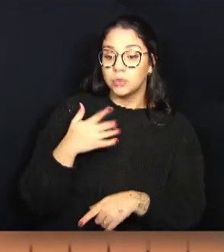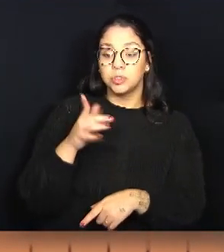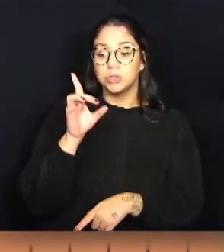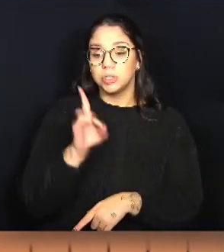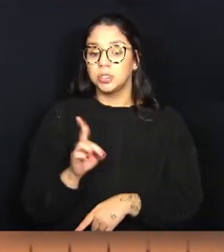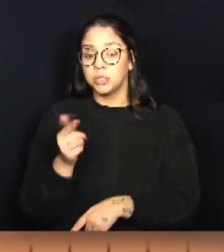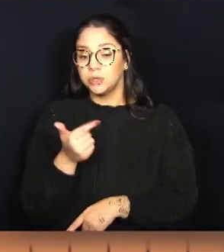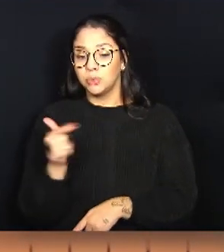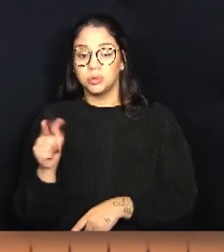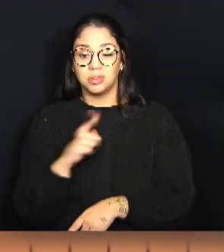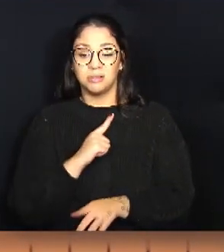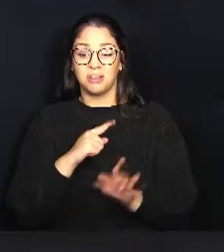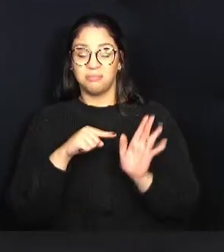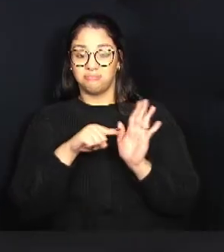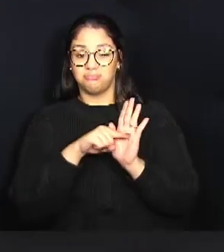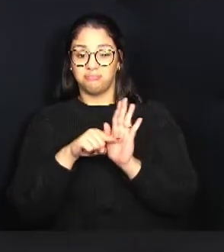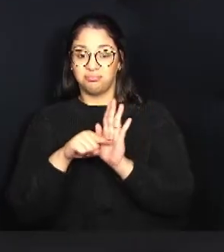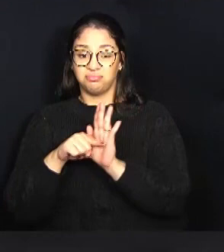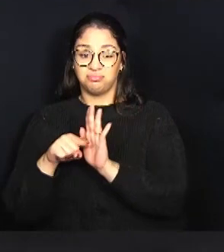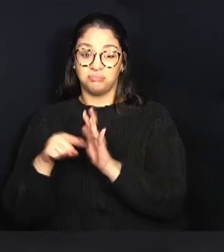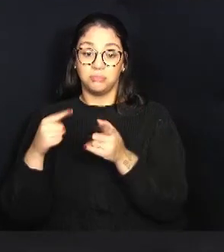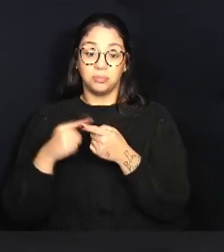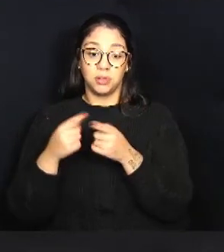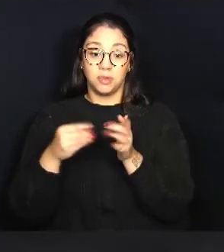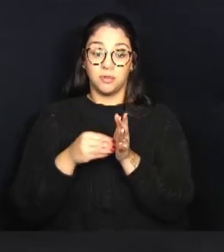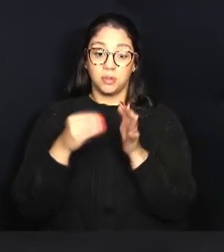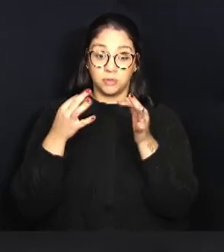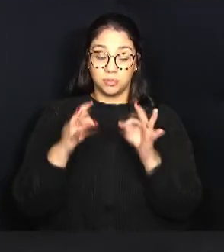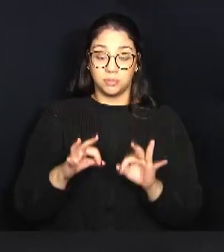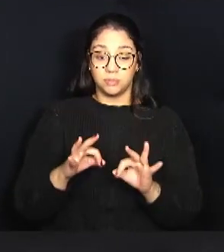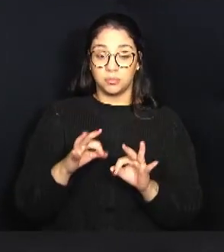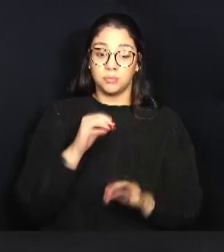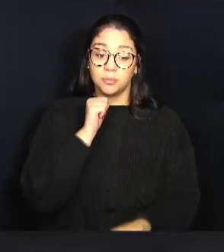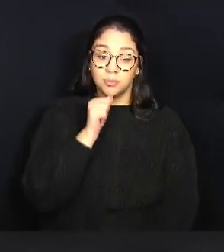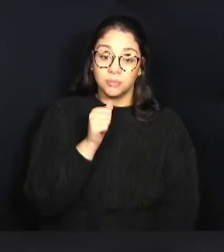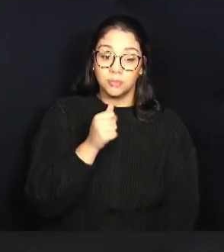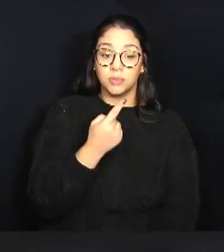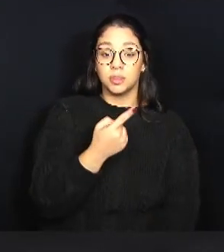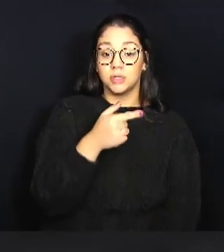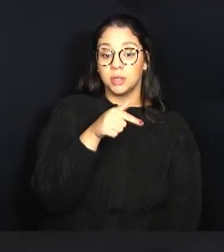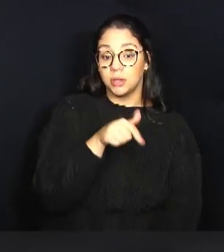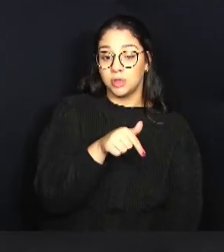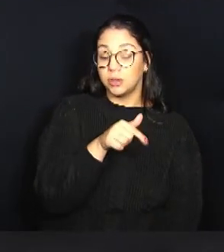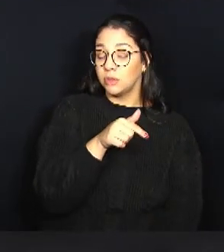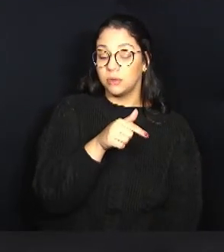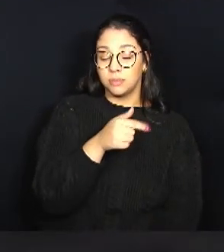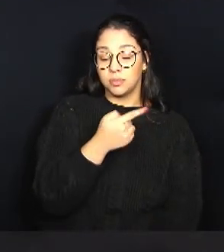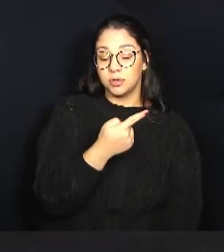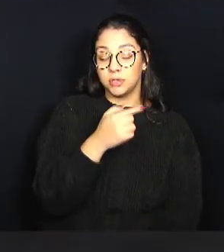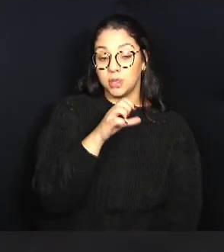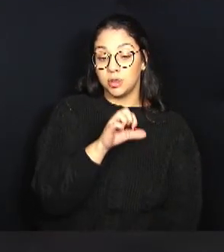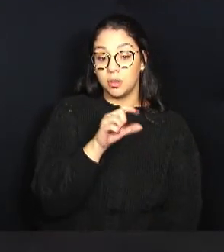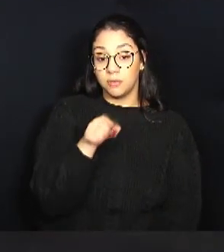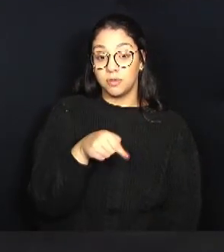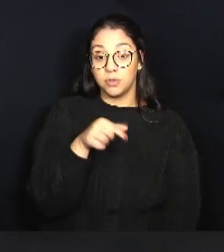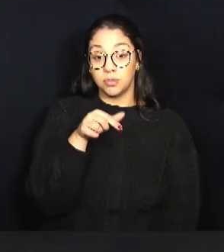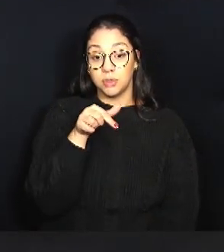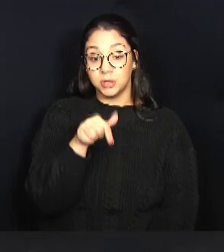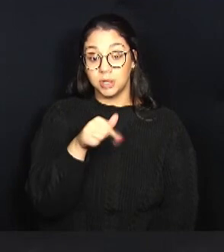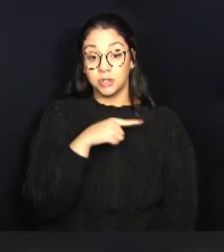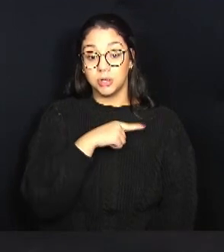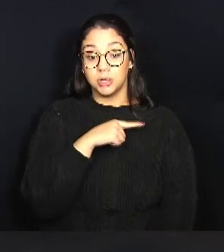vêm ligados com a dignidade menstrual. 19,7 pessoas estão em situação de pobreza menstrual